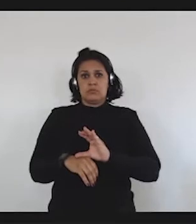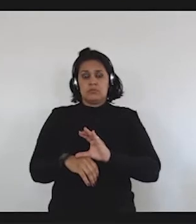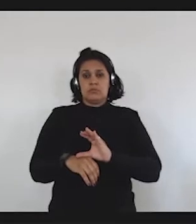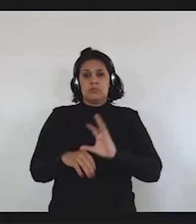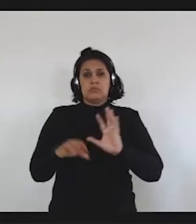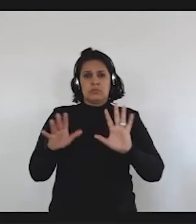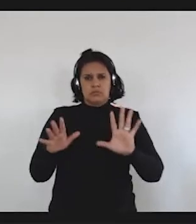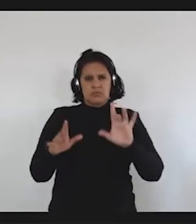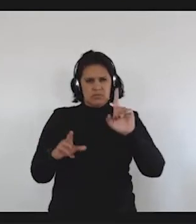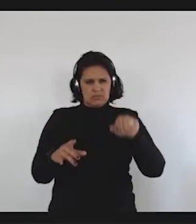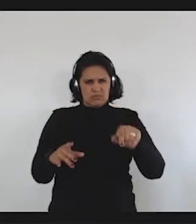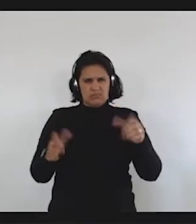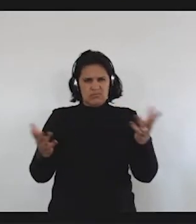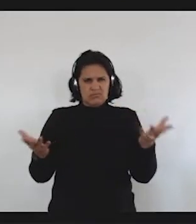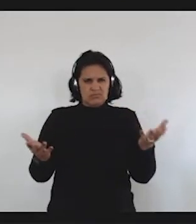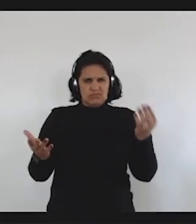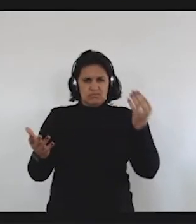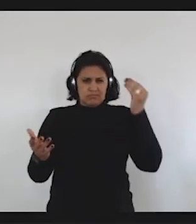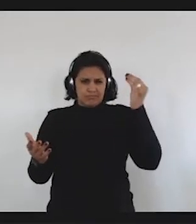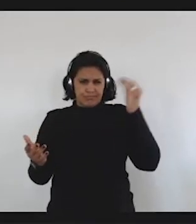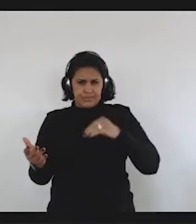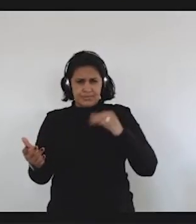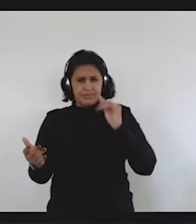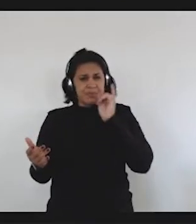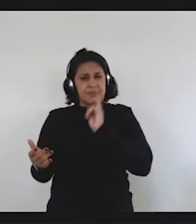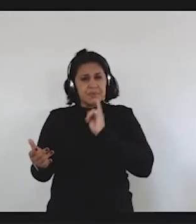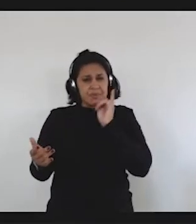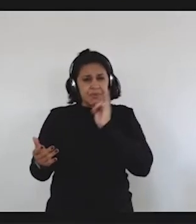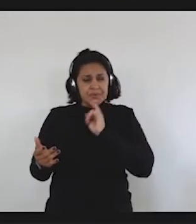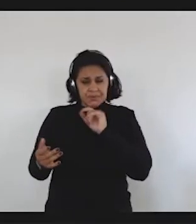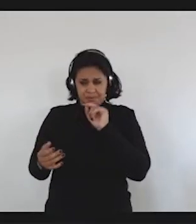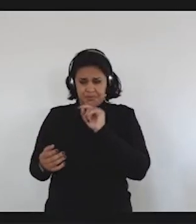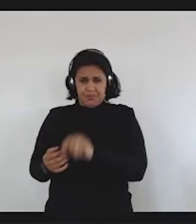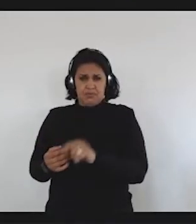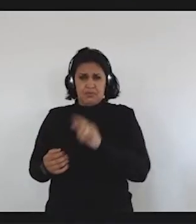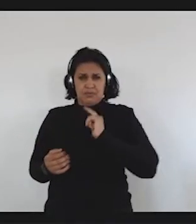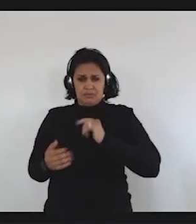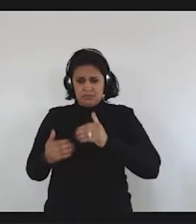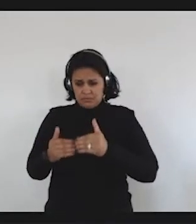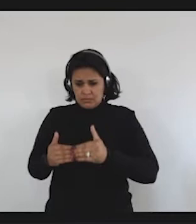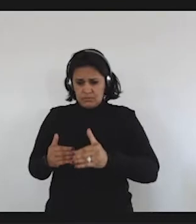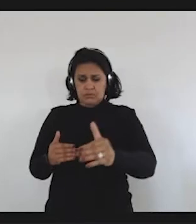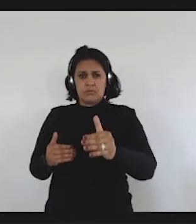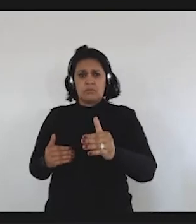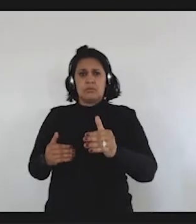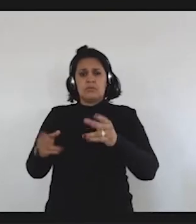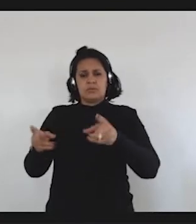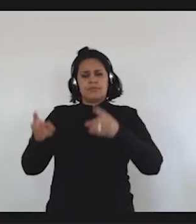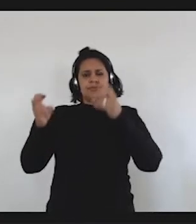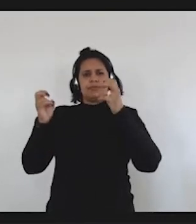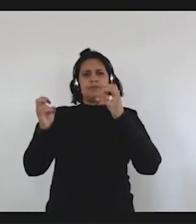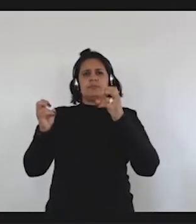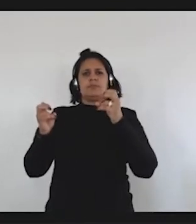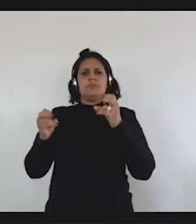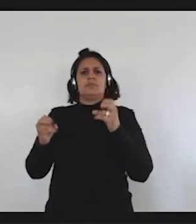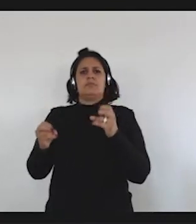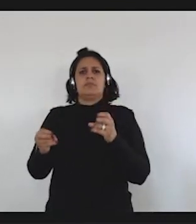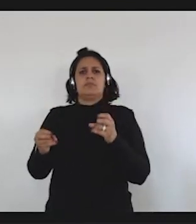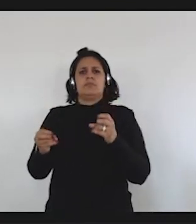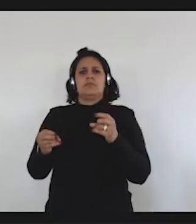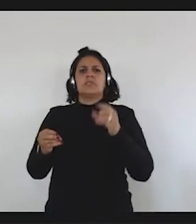Não é à toa que, a partir daí, houve, mais do que nunca, o reconhecimento